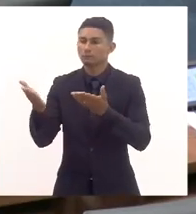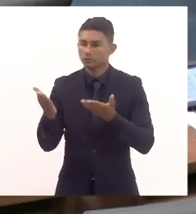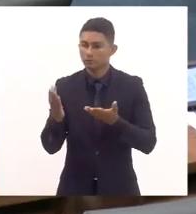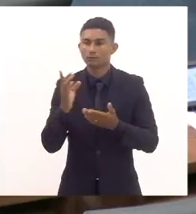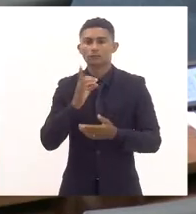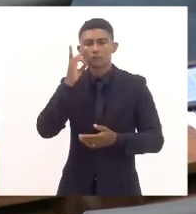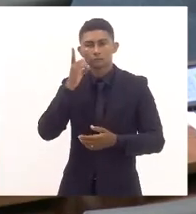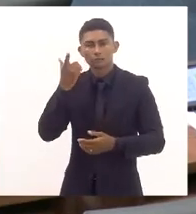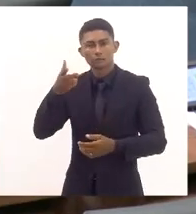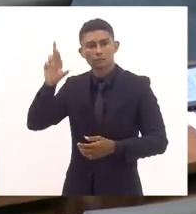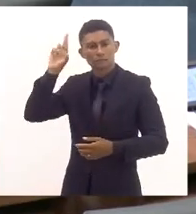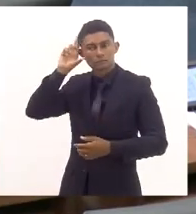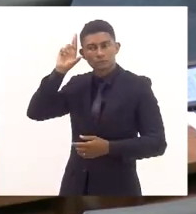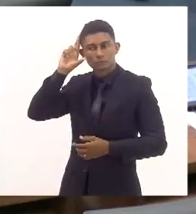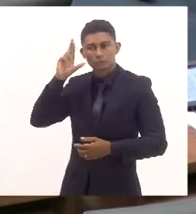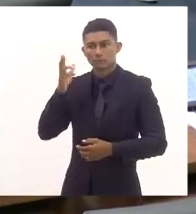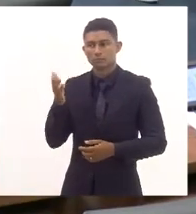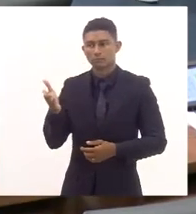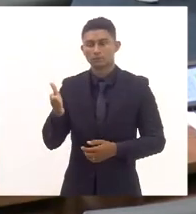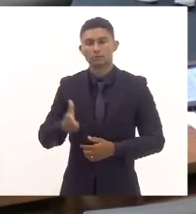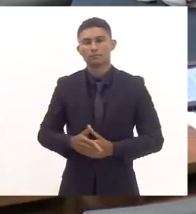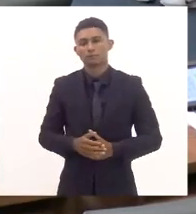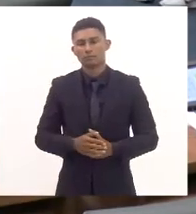rosenverg Reis a